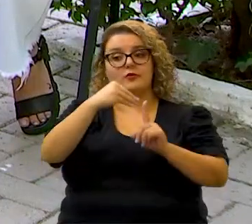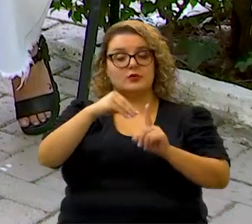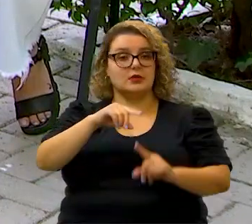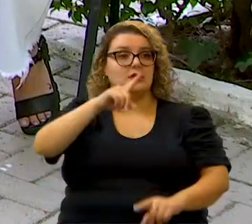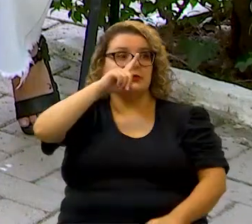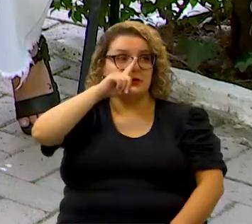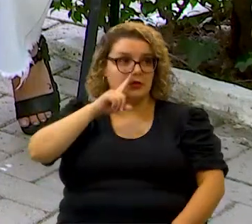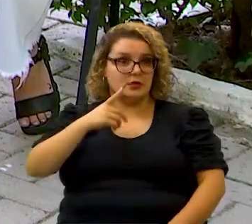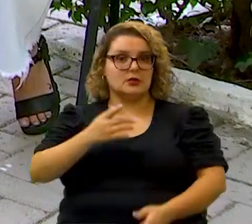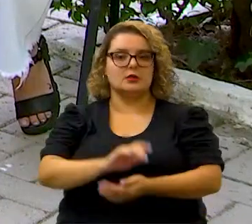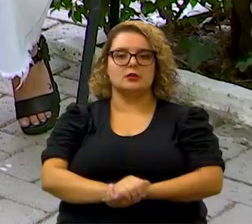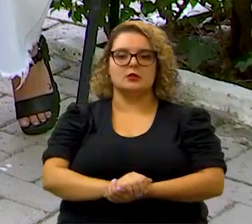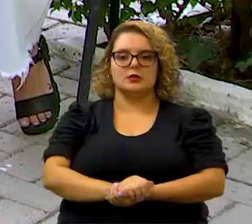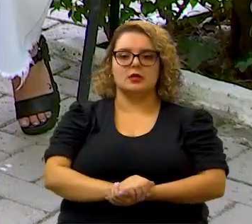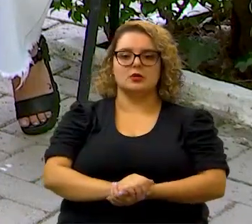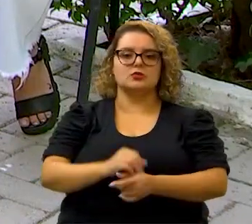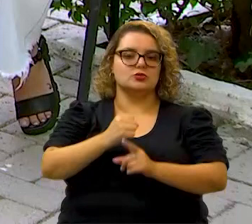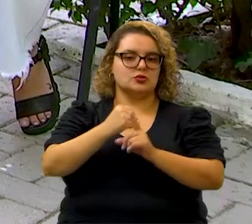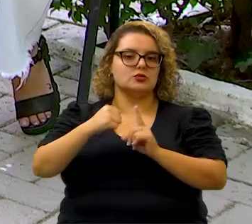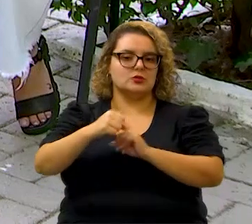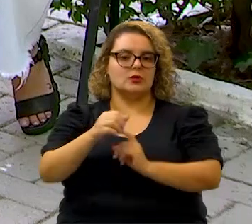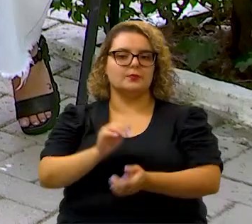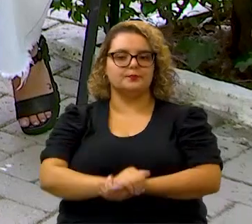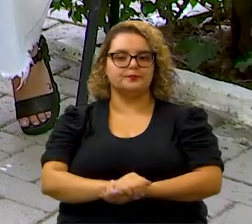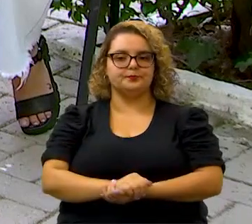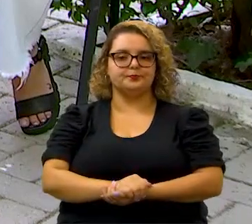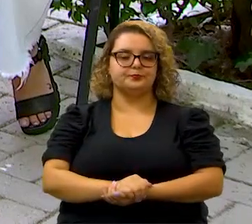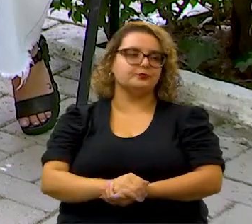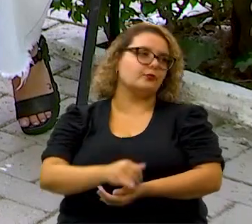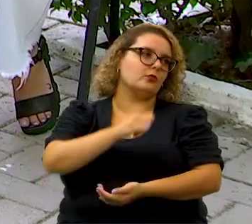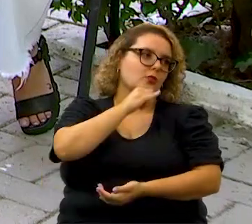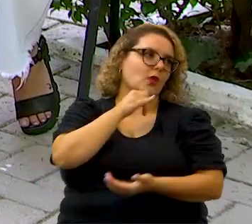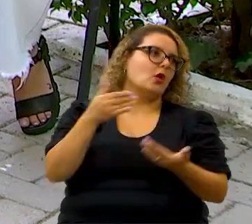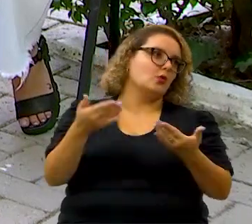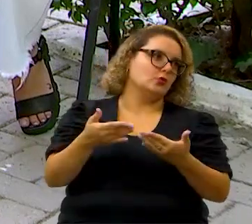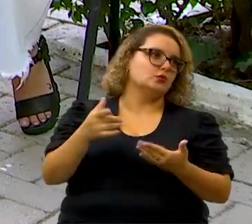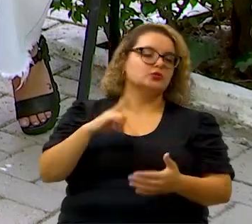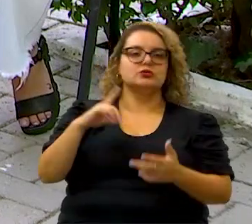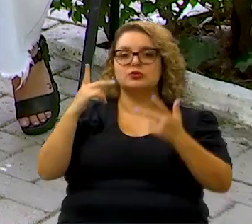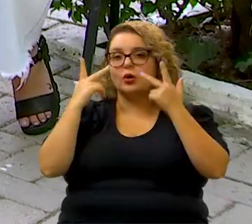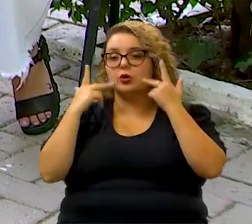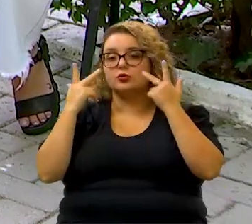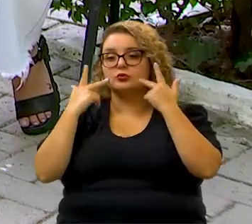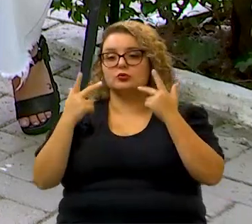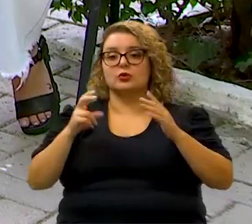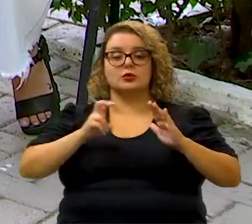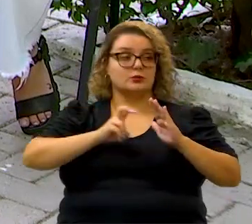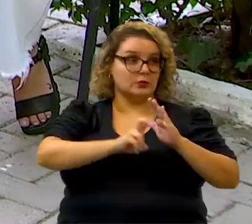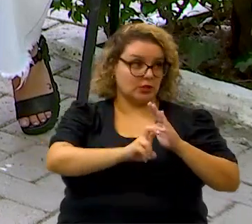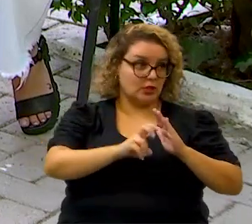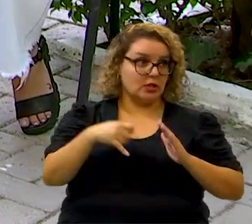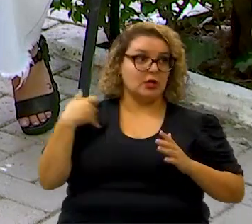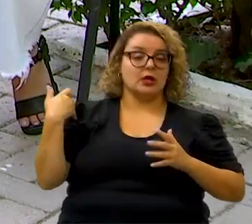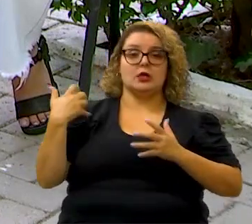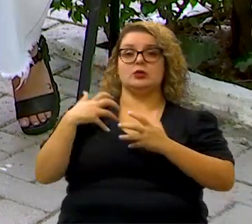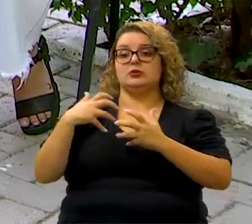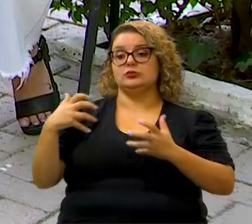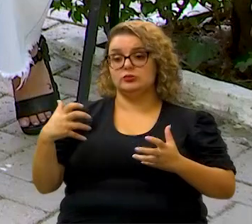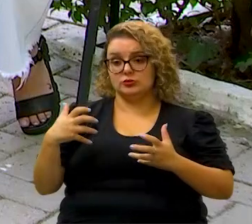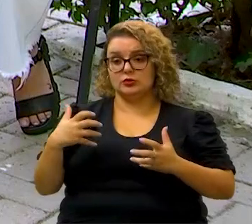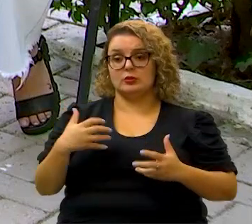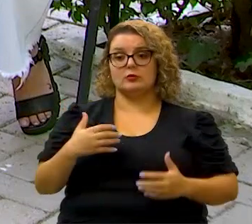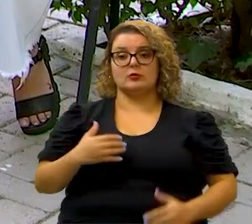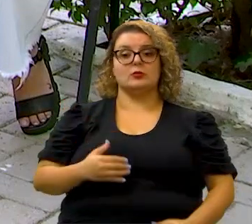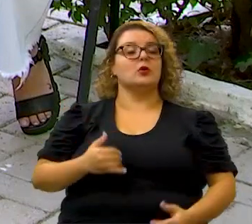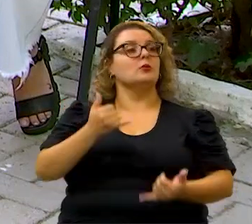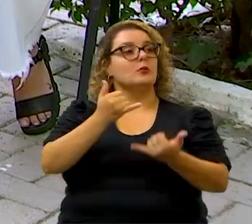social. E, por exemplo, hoje em dia tem uma certa... Está muito comum, as creches para